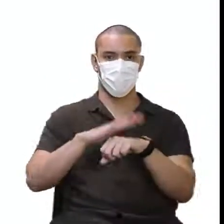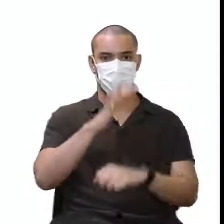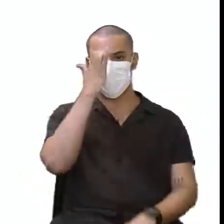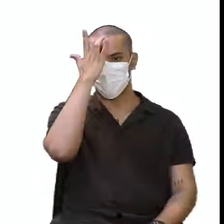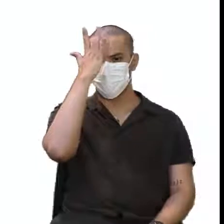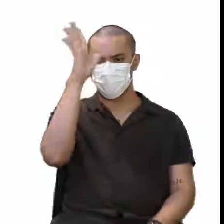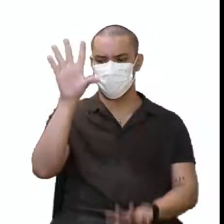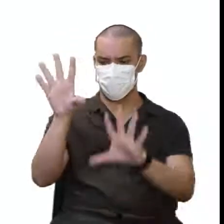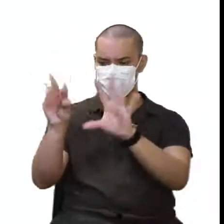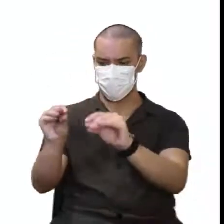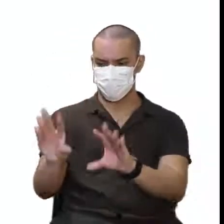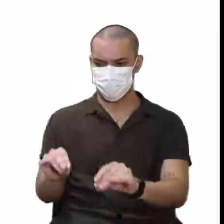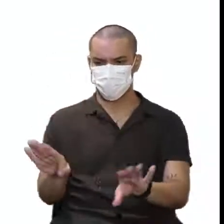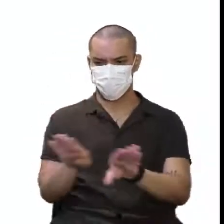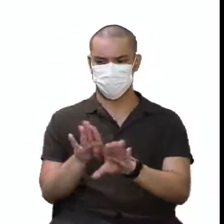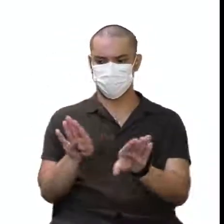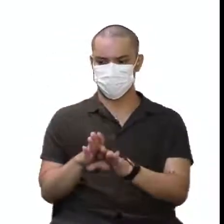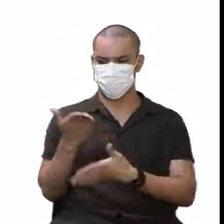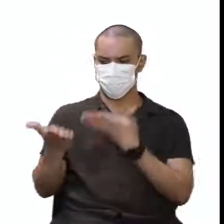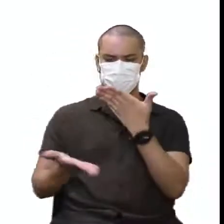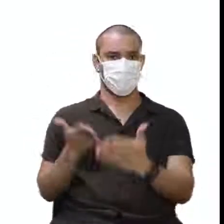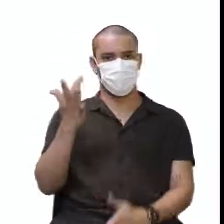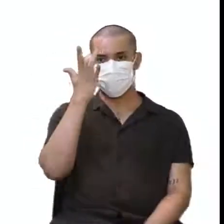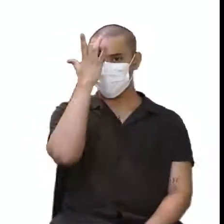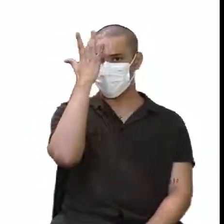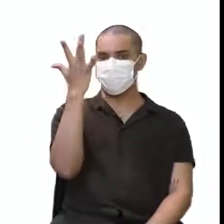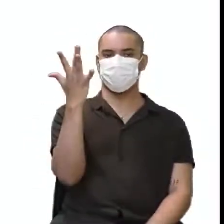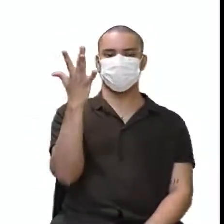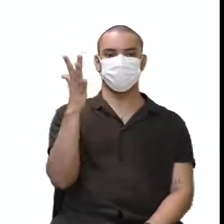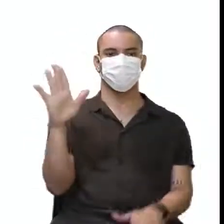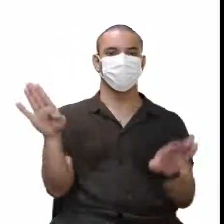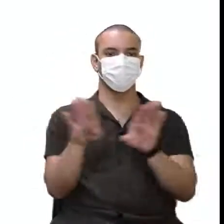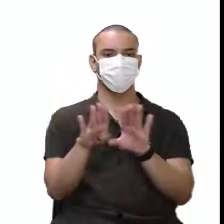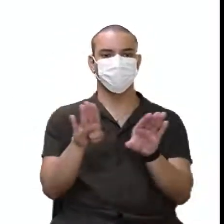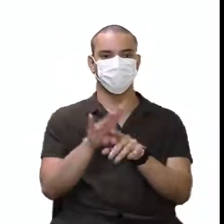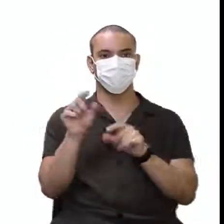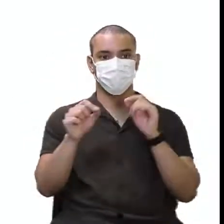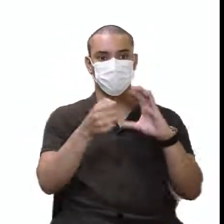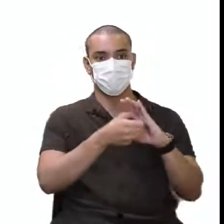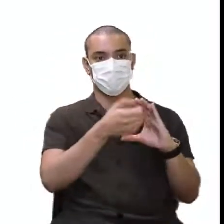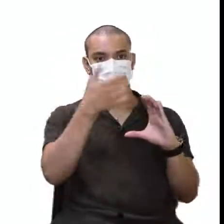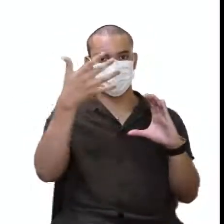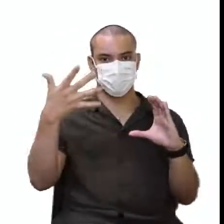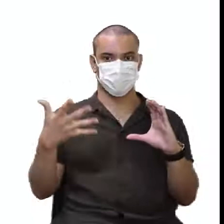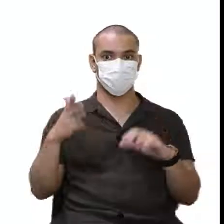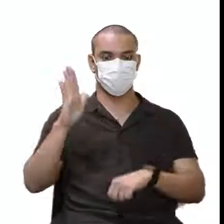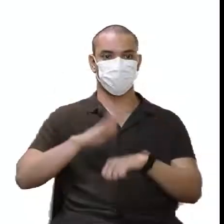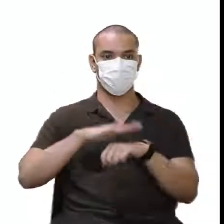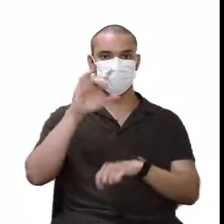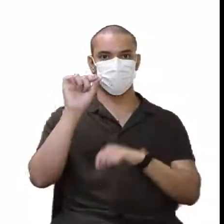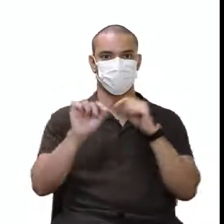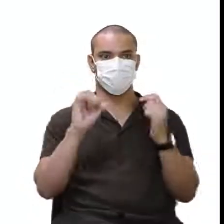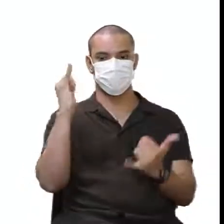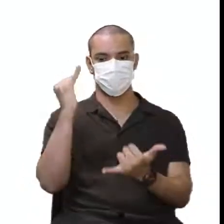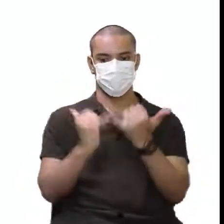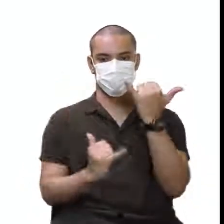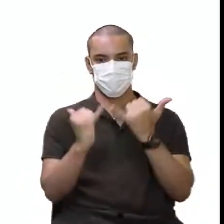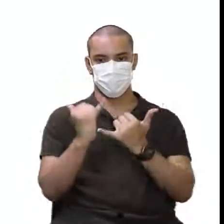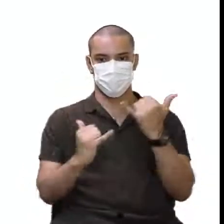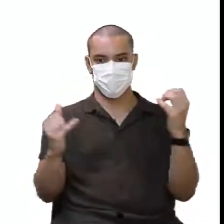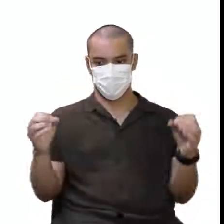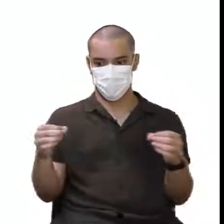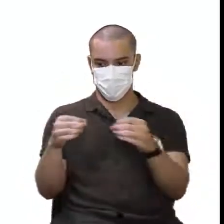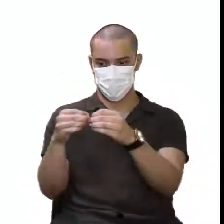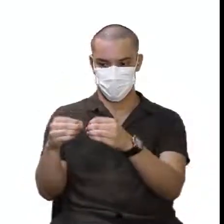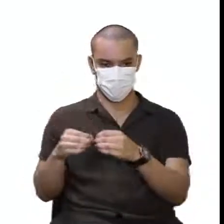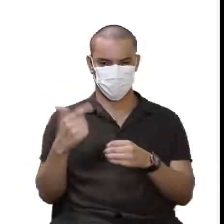fácil manipulação, de fácil trato, tá? E também as características que são mais similares, mais próximas